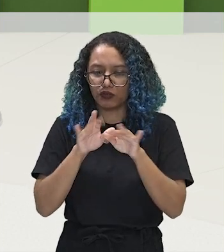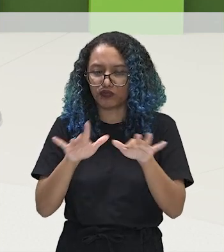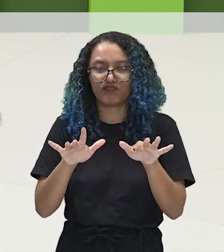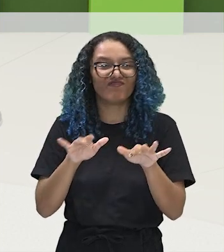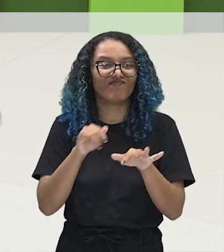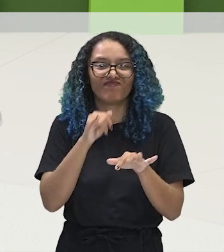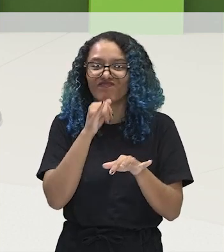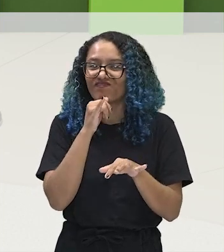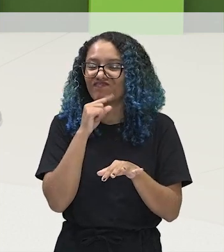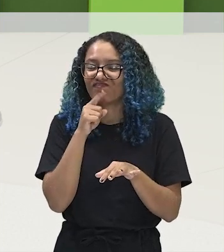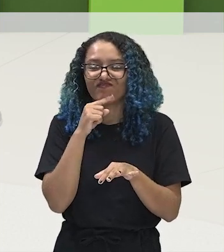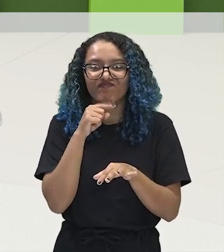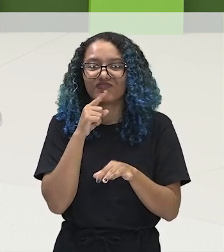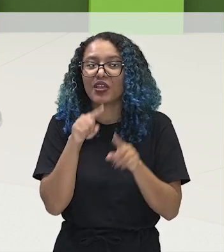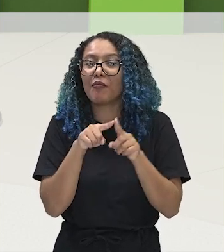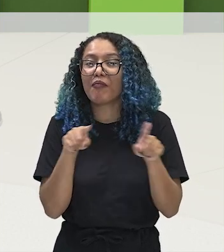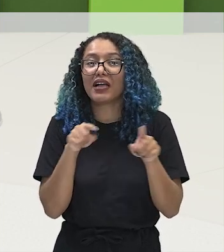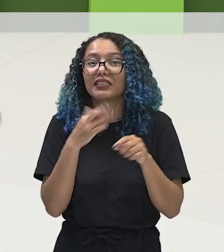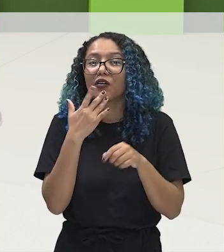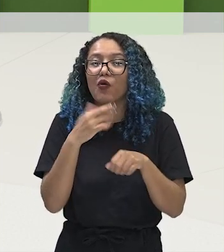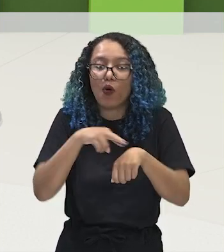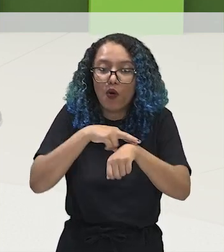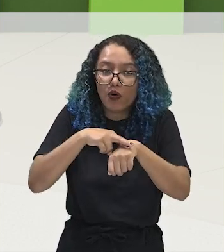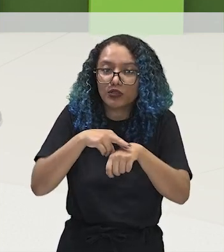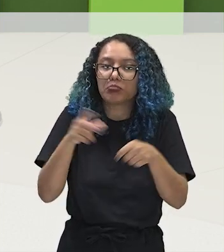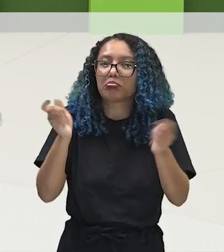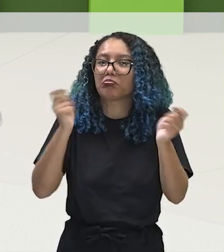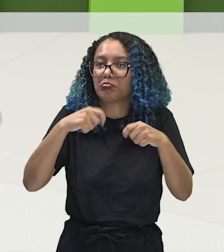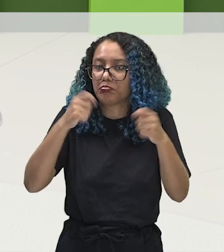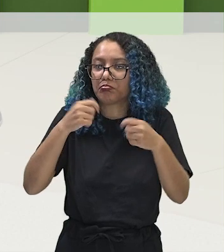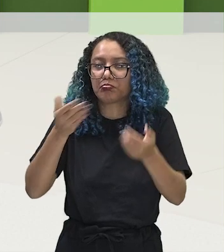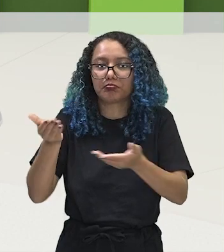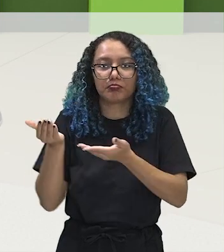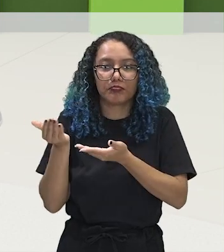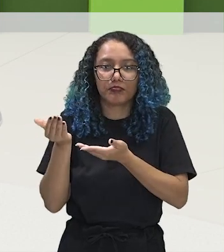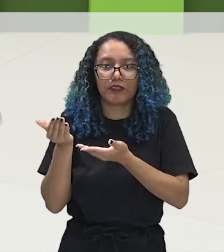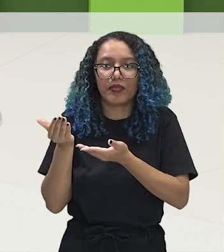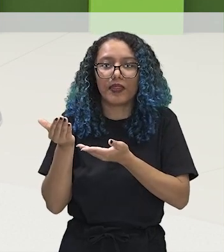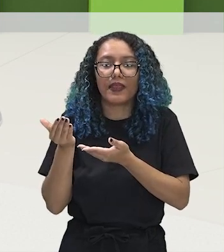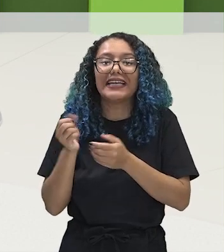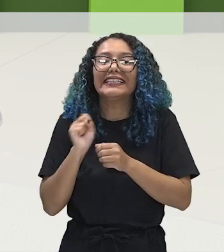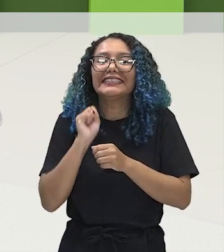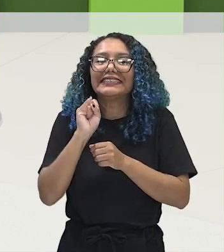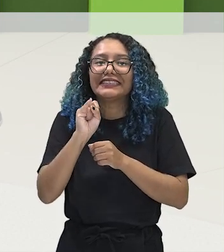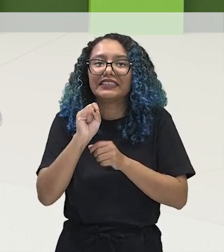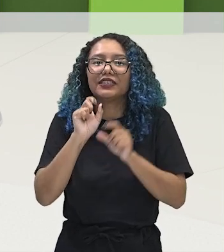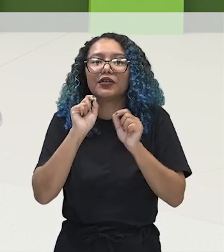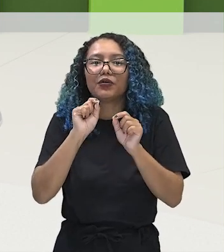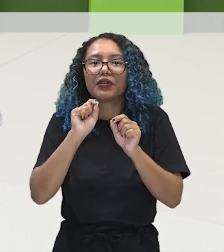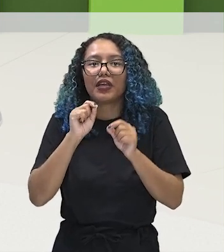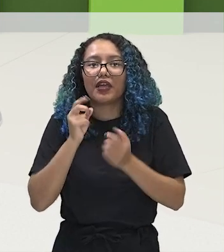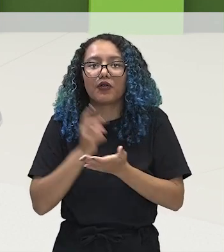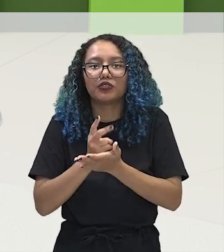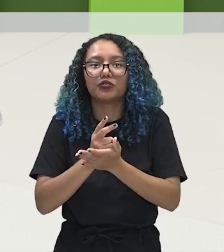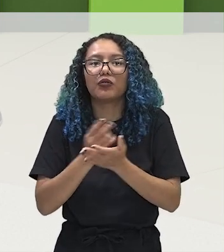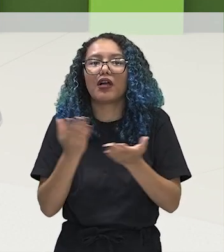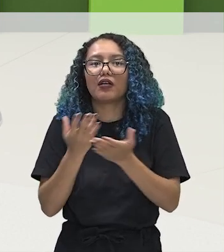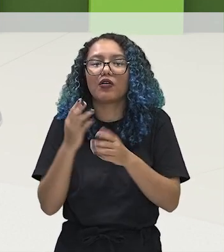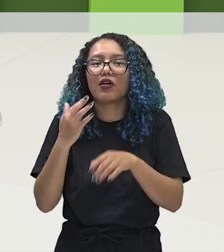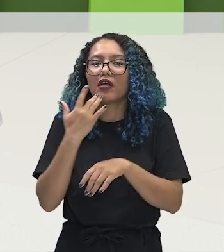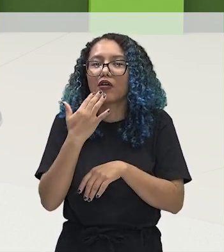violeta, aí começou a arrancar elétrons. E mais, se eu fosse para o ultravioleta, dá só uma